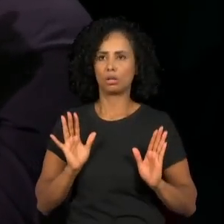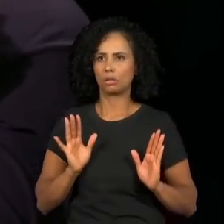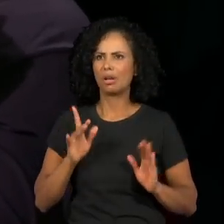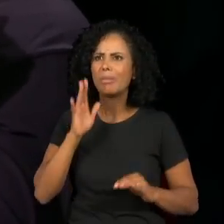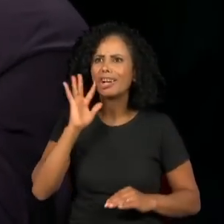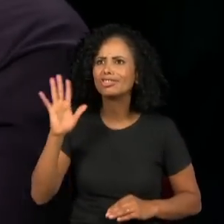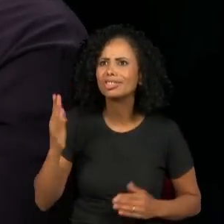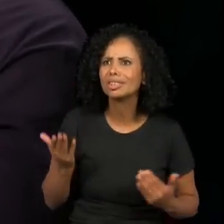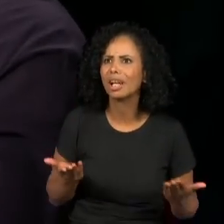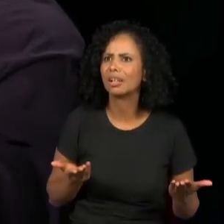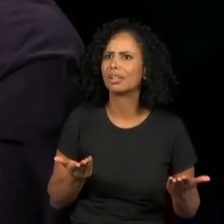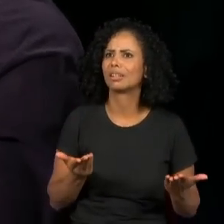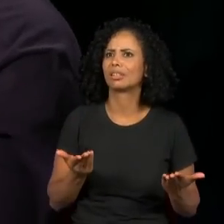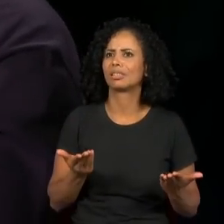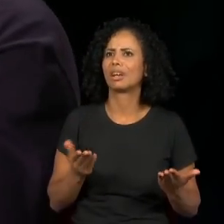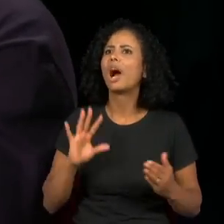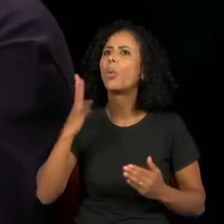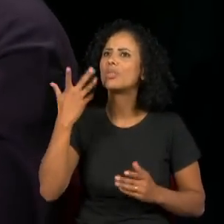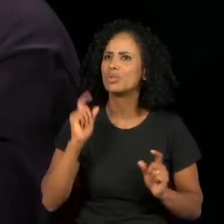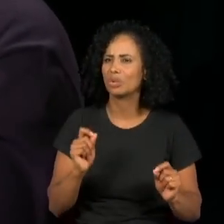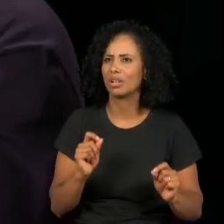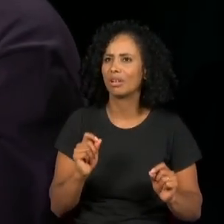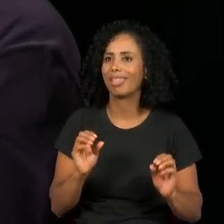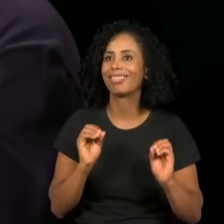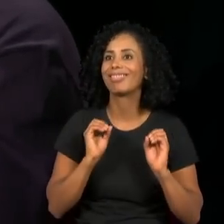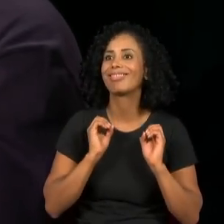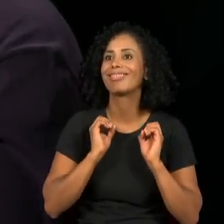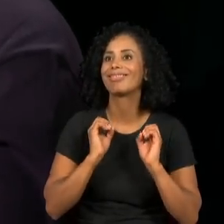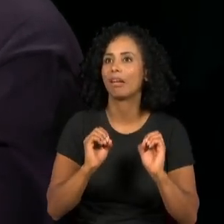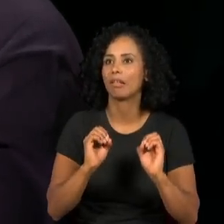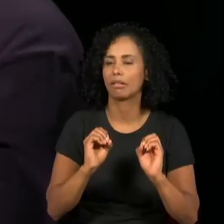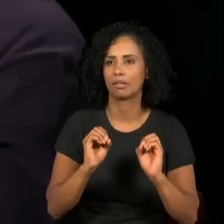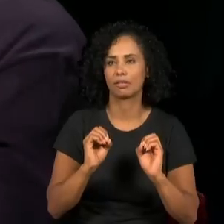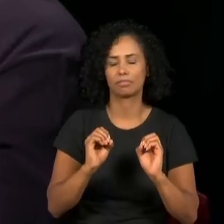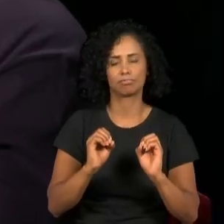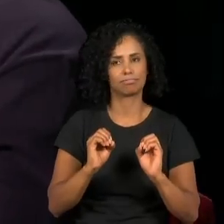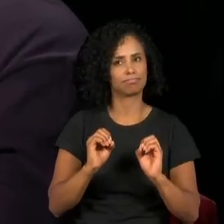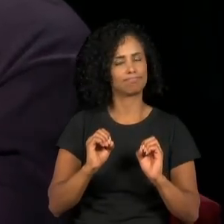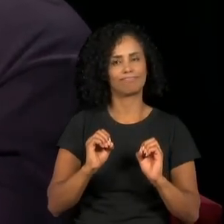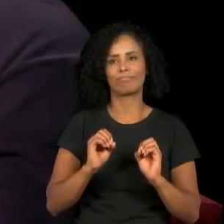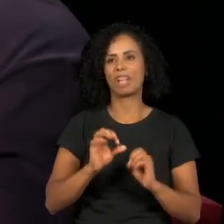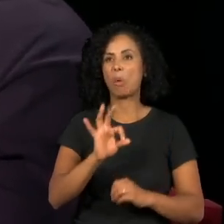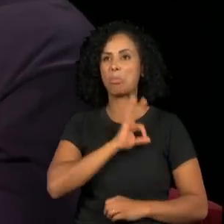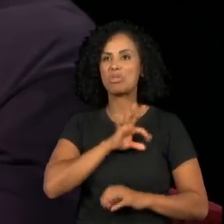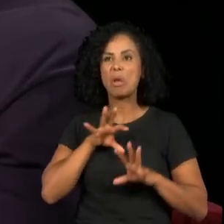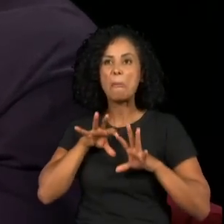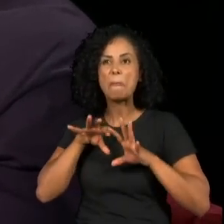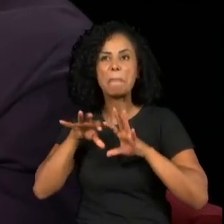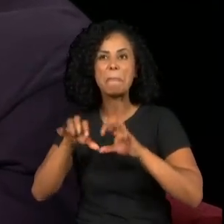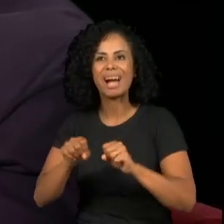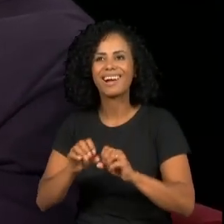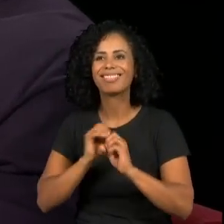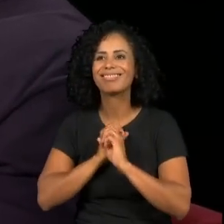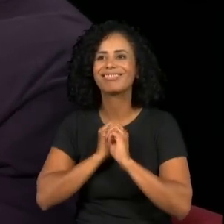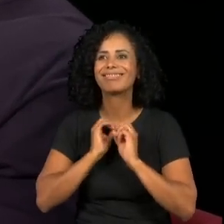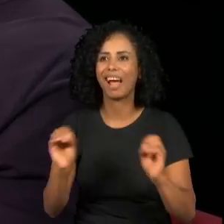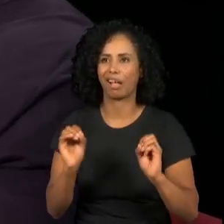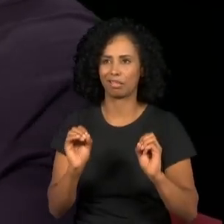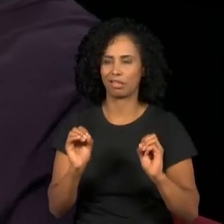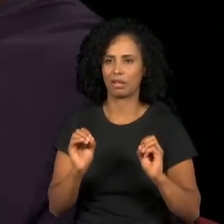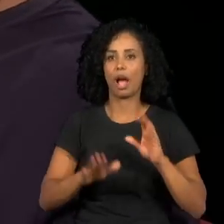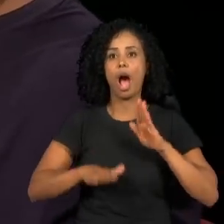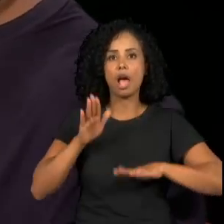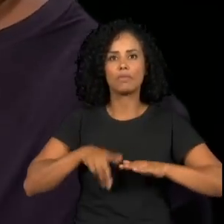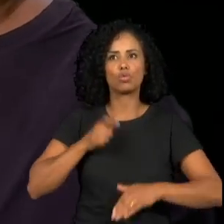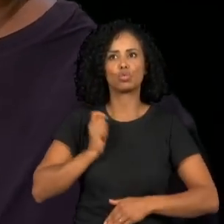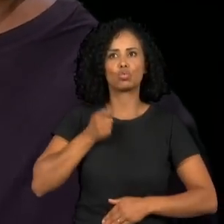quê? Em nada, Taz. Absolutamente nada. Até quem vai julgar, às vezes, tem uma predisposição a entender